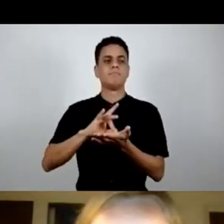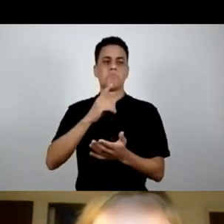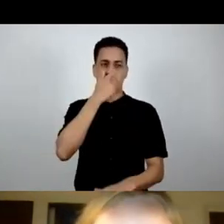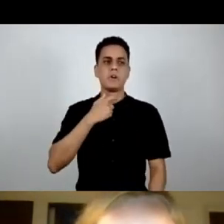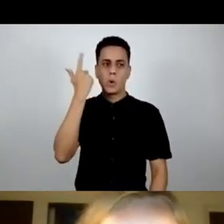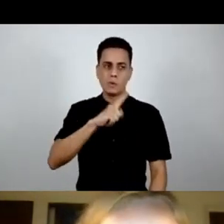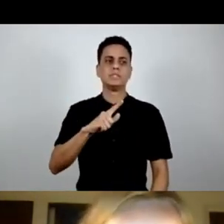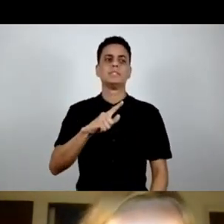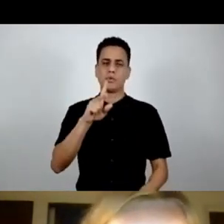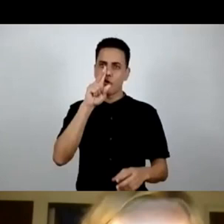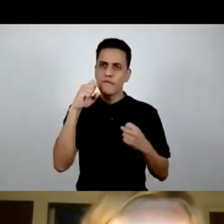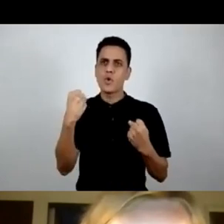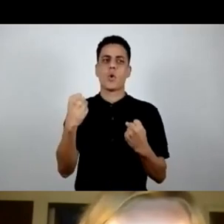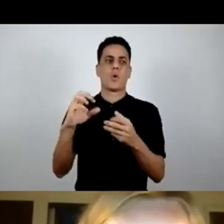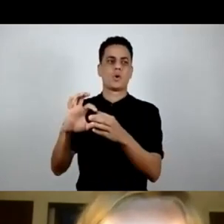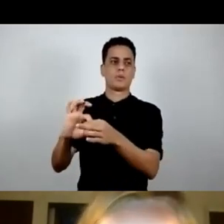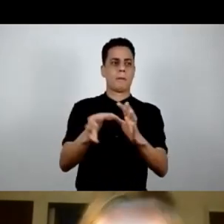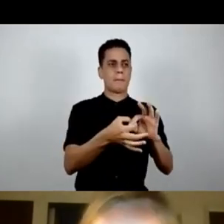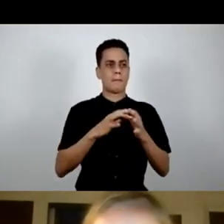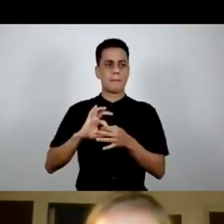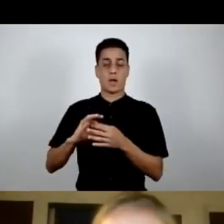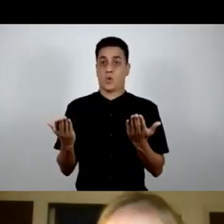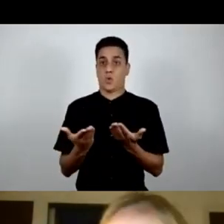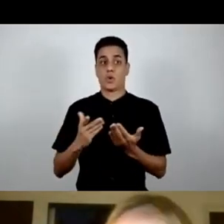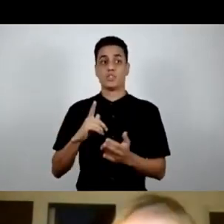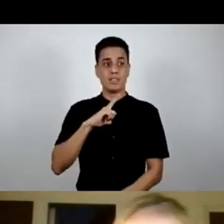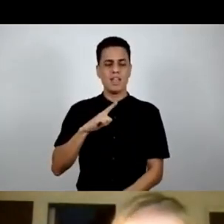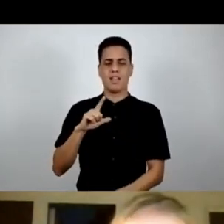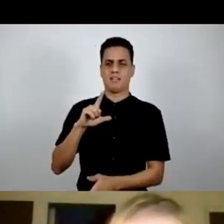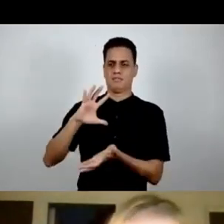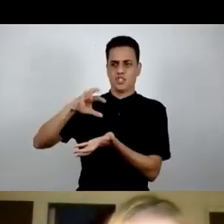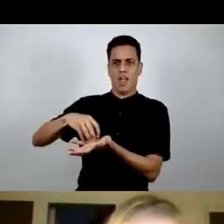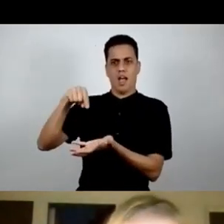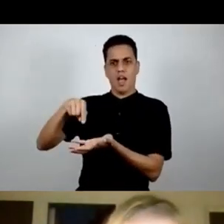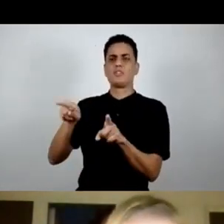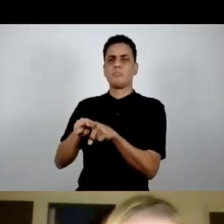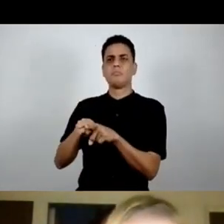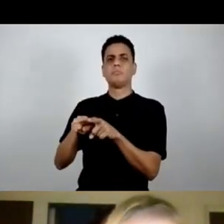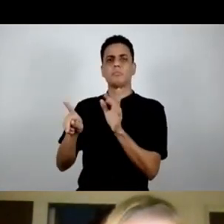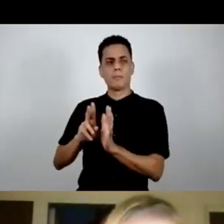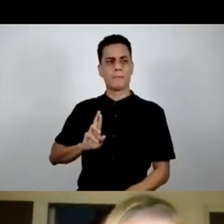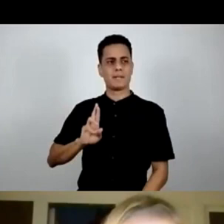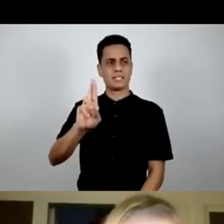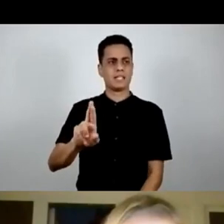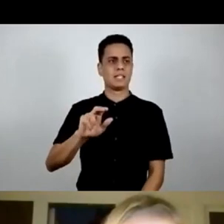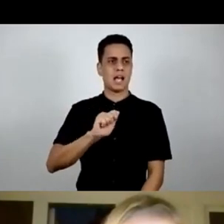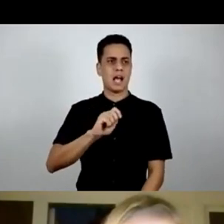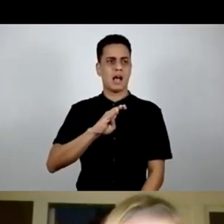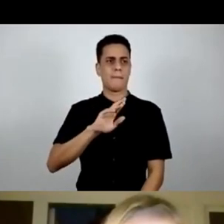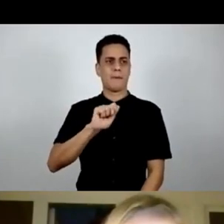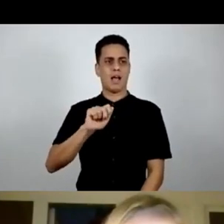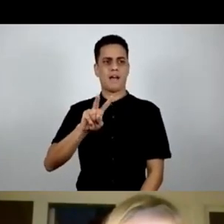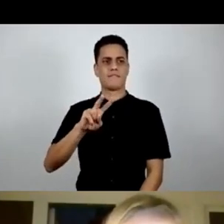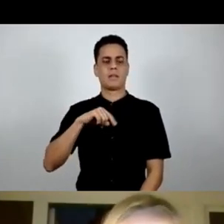esse fortalecimento do setor nos trouxe, que a gente hoje tem entidades muito bem representativas, né. A Brave hoje tem mais de 600